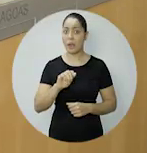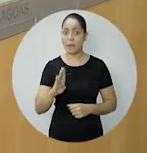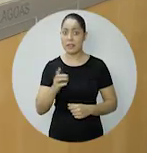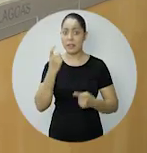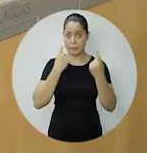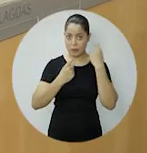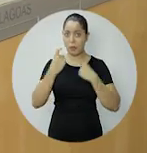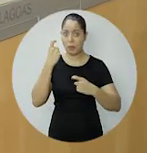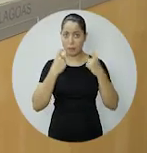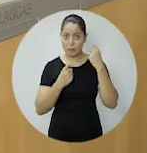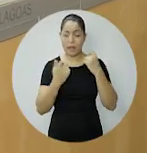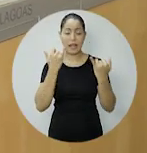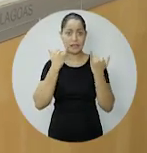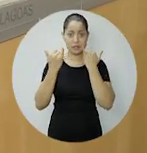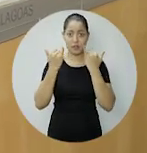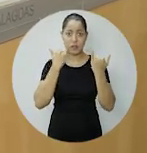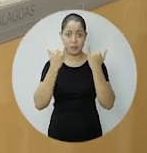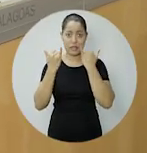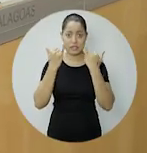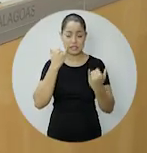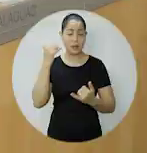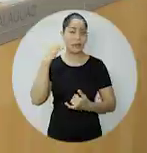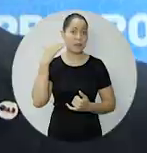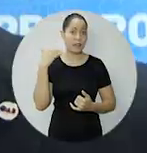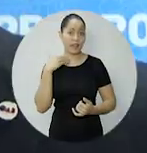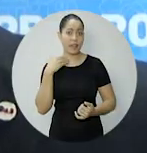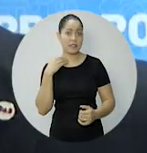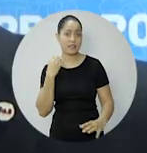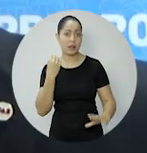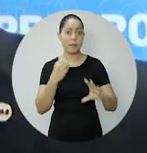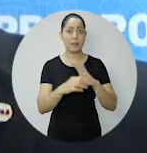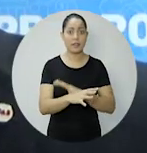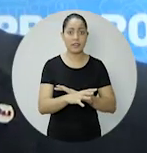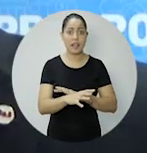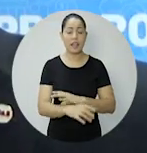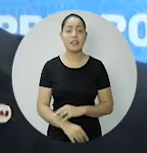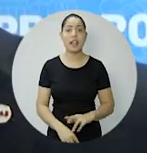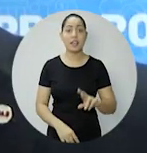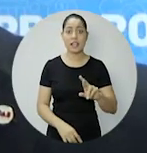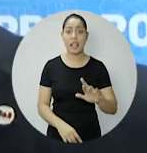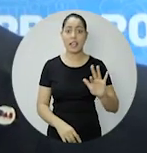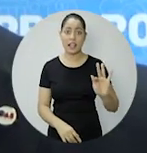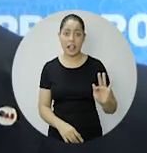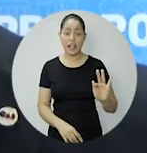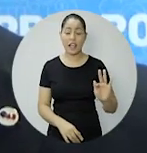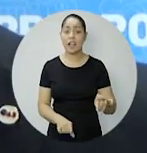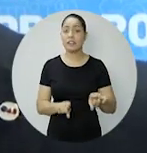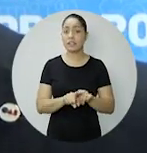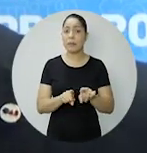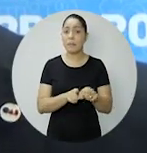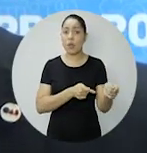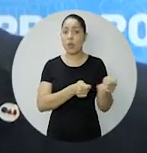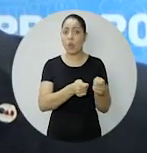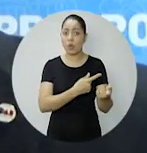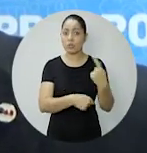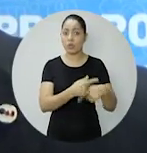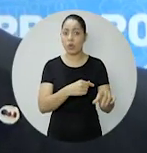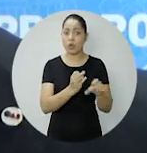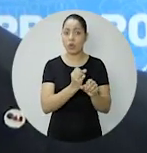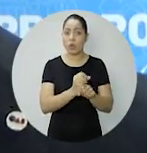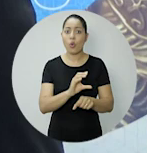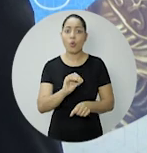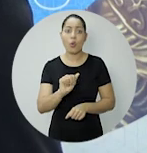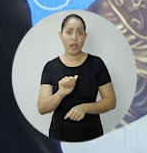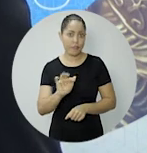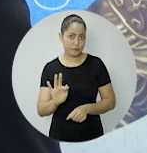com o envio automático de informações bancárias à Receita Federal e ao Conselho de Controle de Atividades Financeiras, o